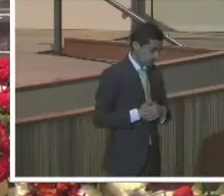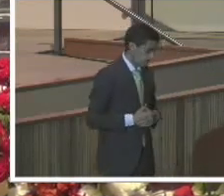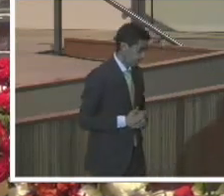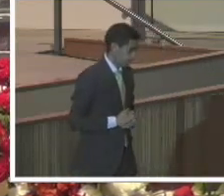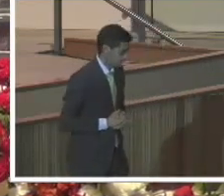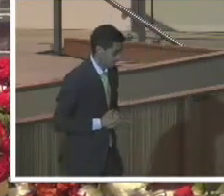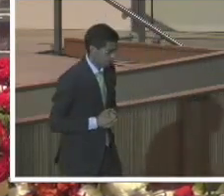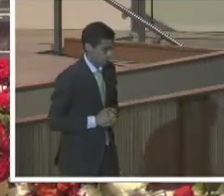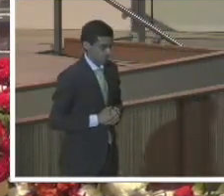Ele não vai desistir.